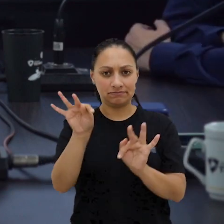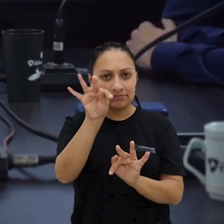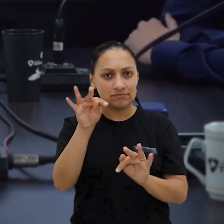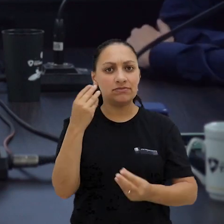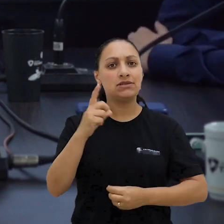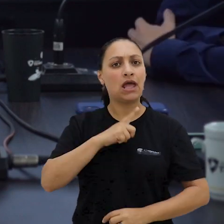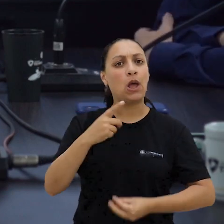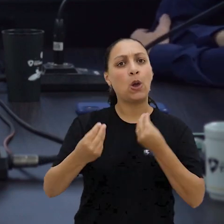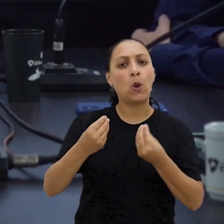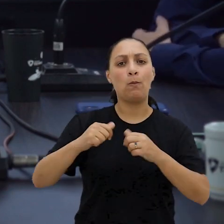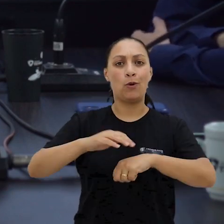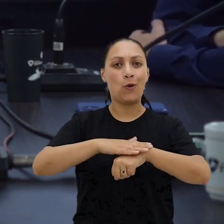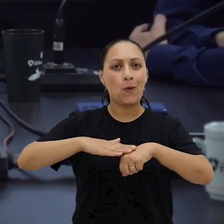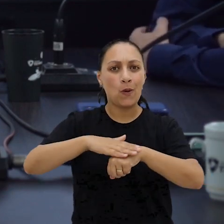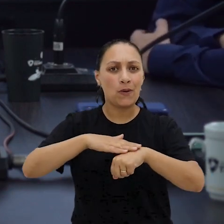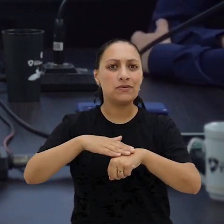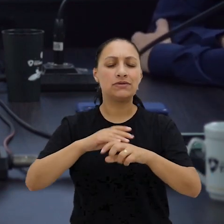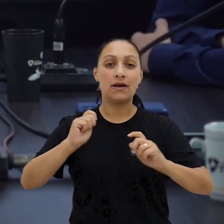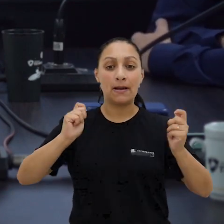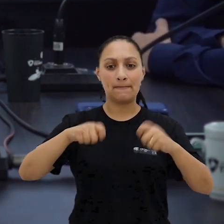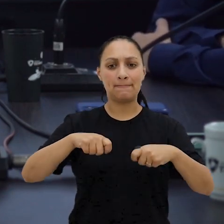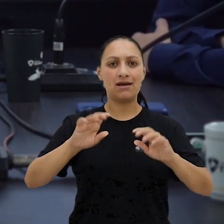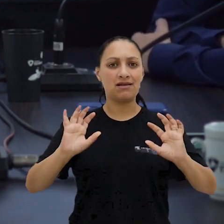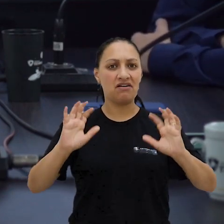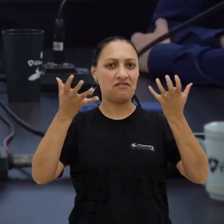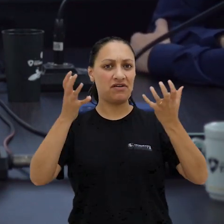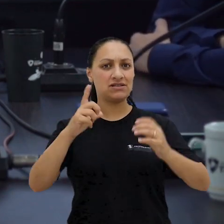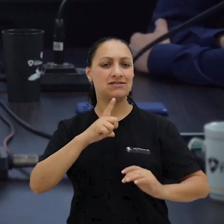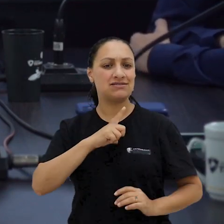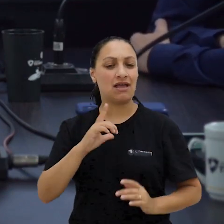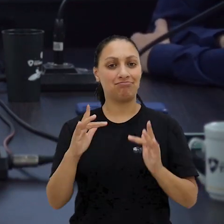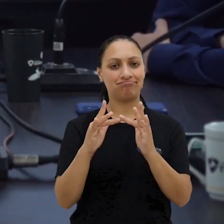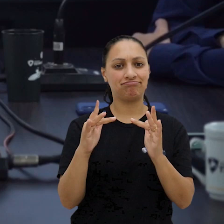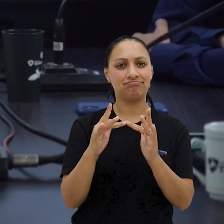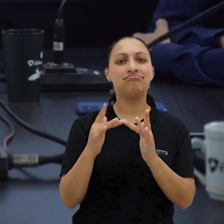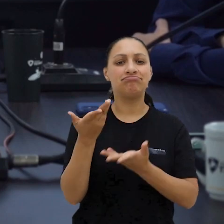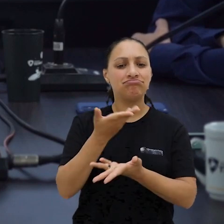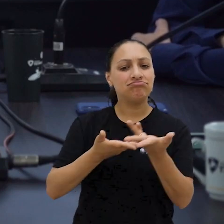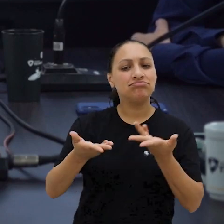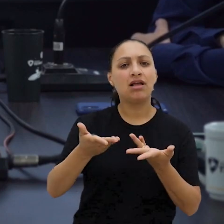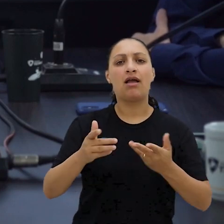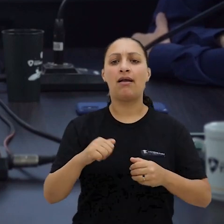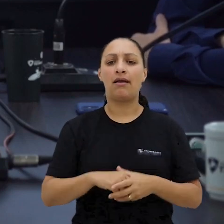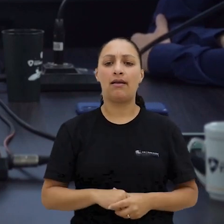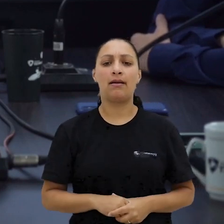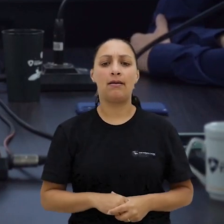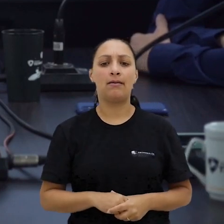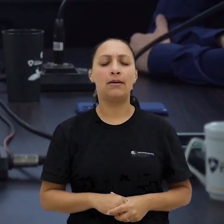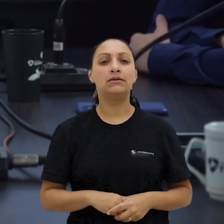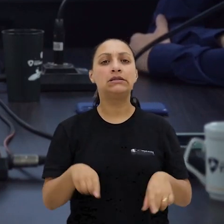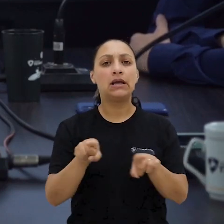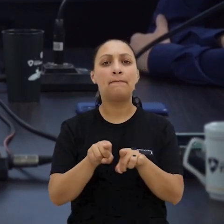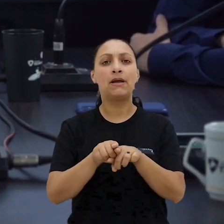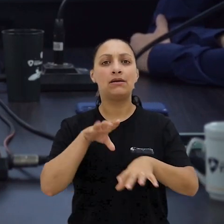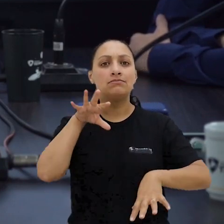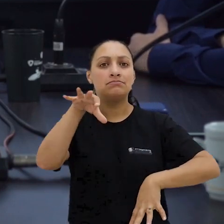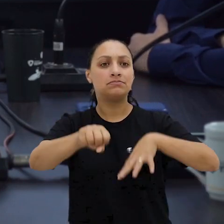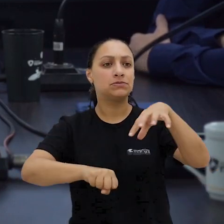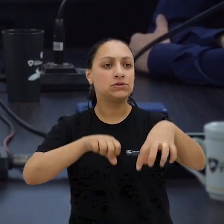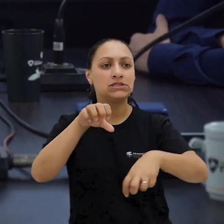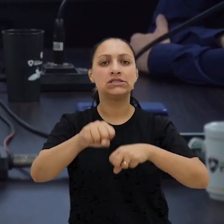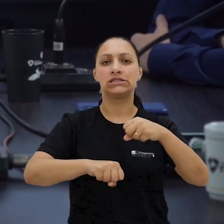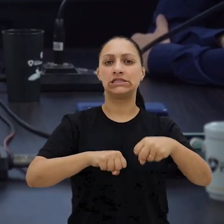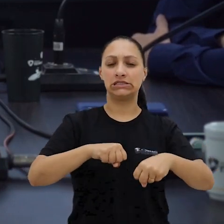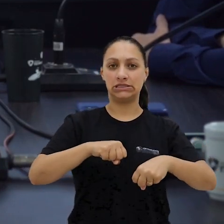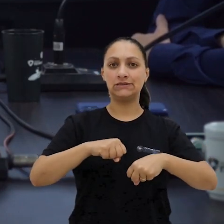como conversar. É possível nesses eventos você ter essa condição, ou seja, ao invés de tu ficar até buscando, é até